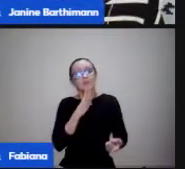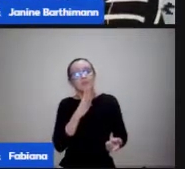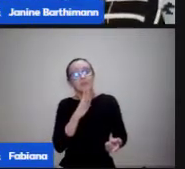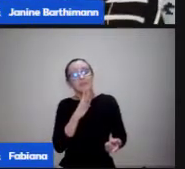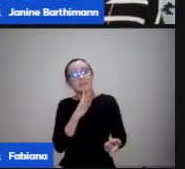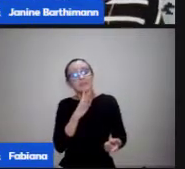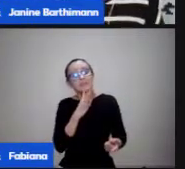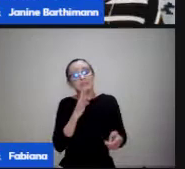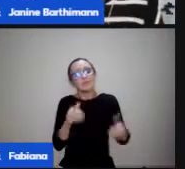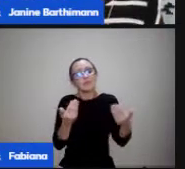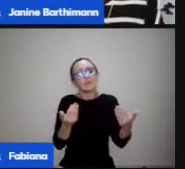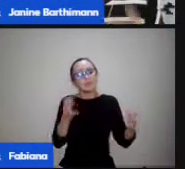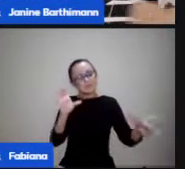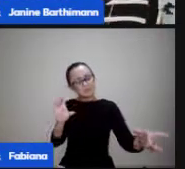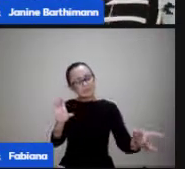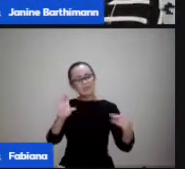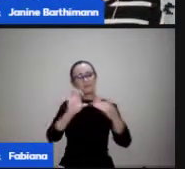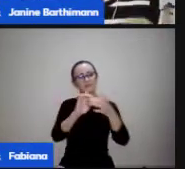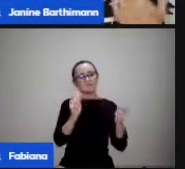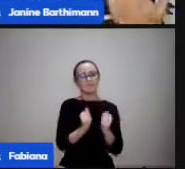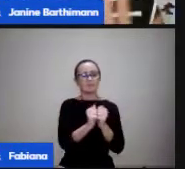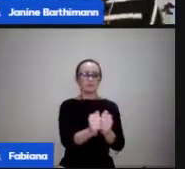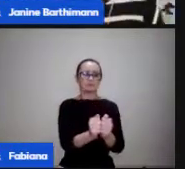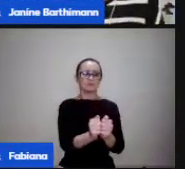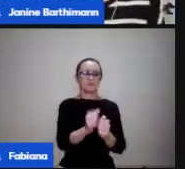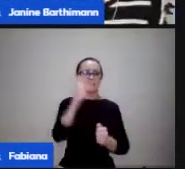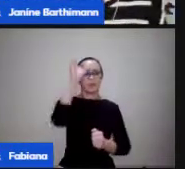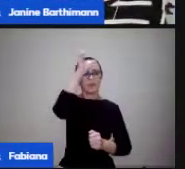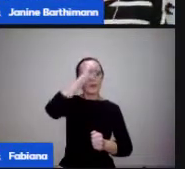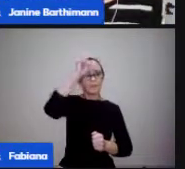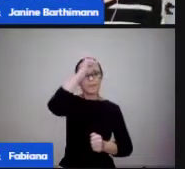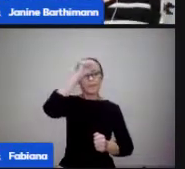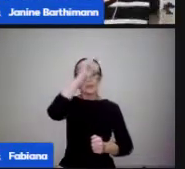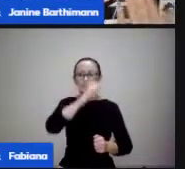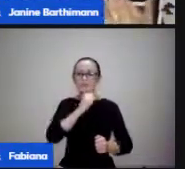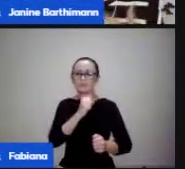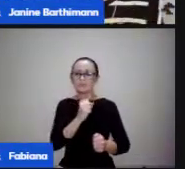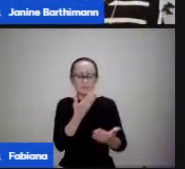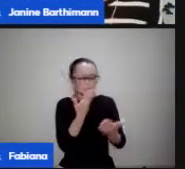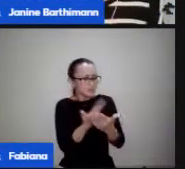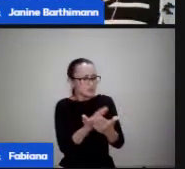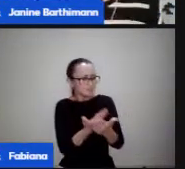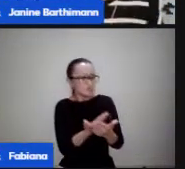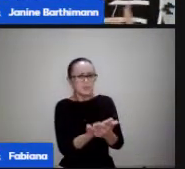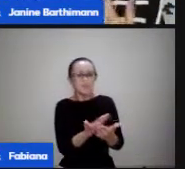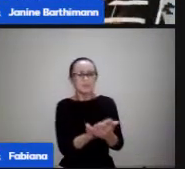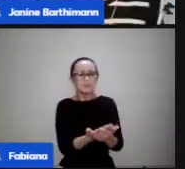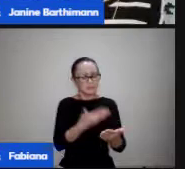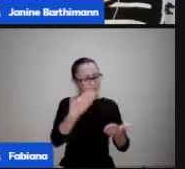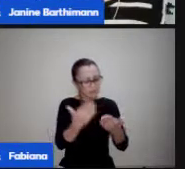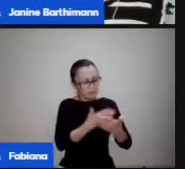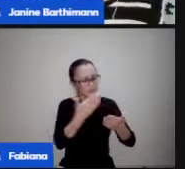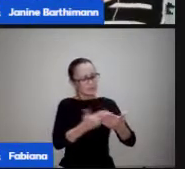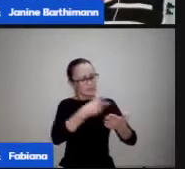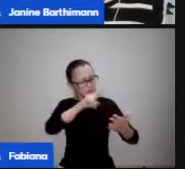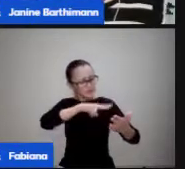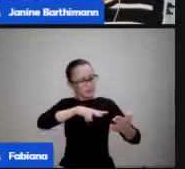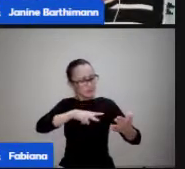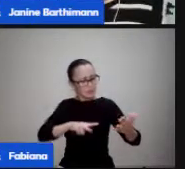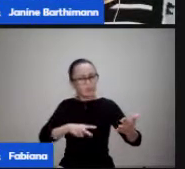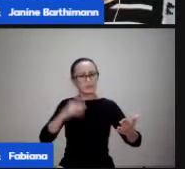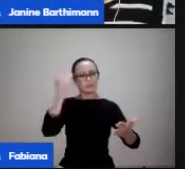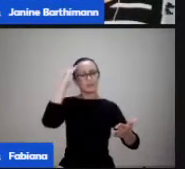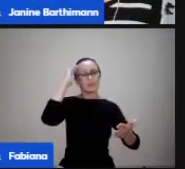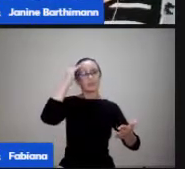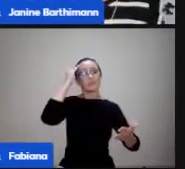aprendendo juntos e relacionando as literaturas que já existem, dando o entendimento às vivências em